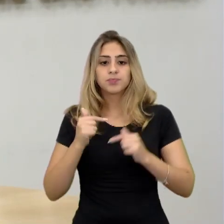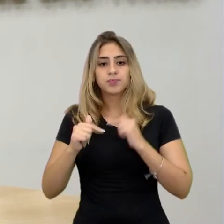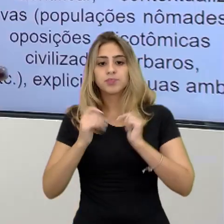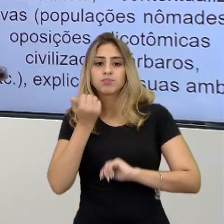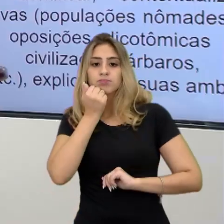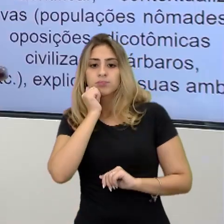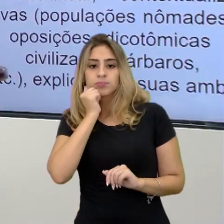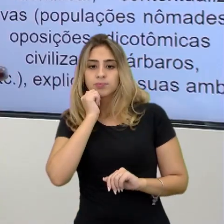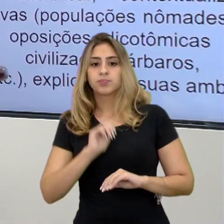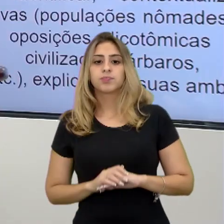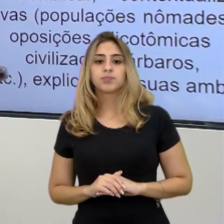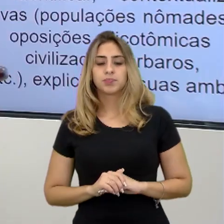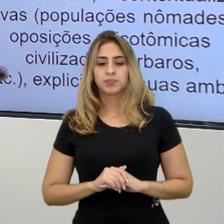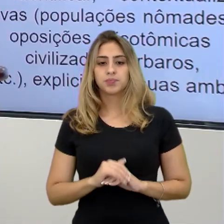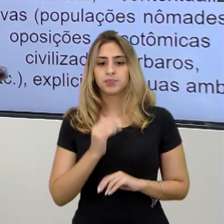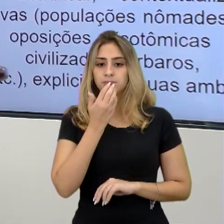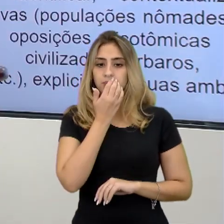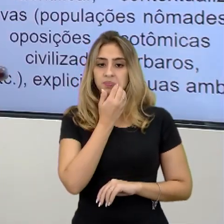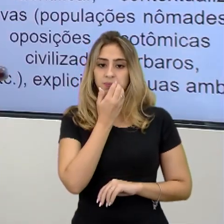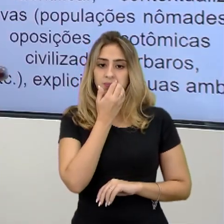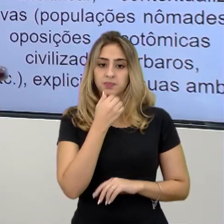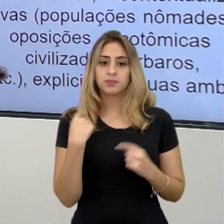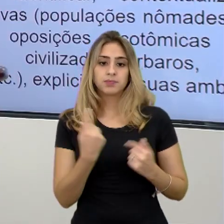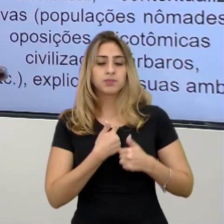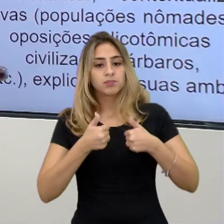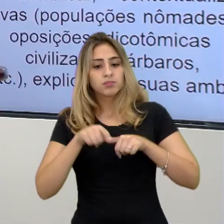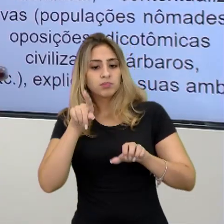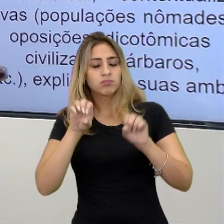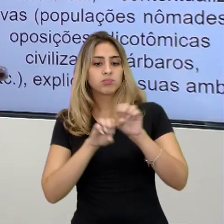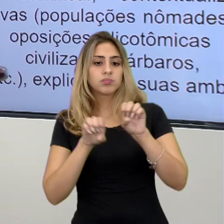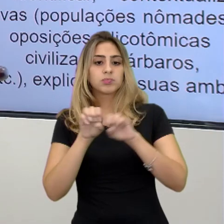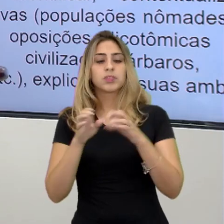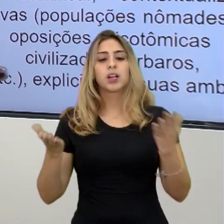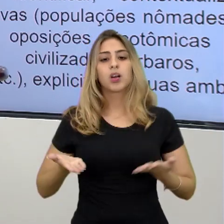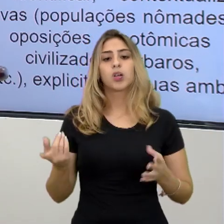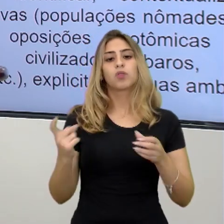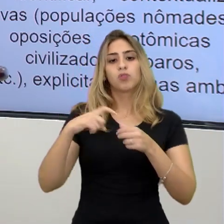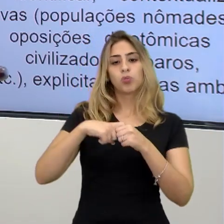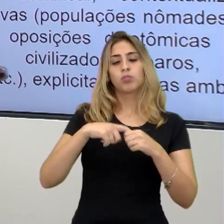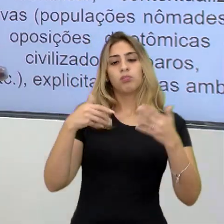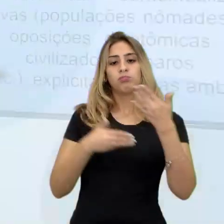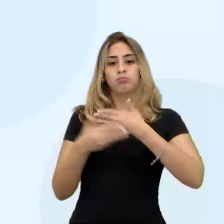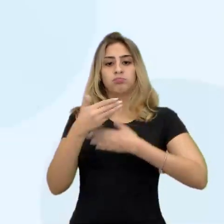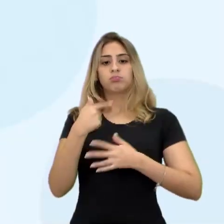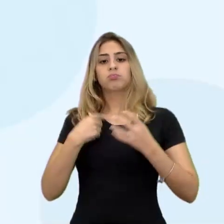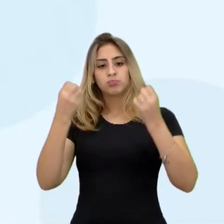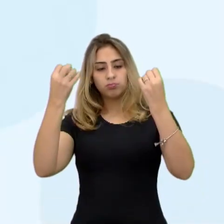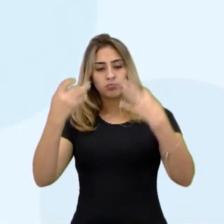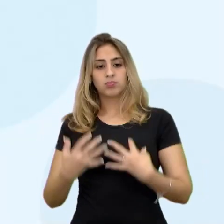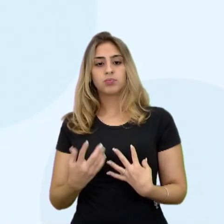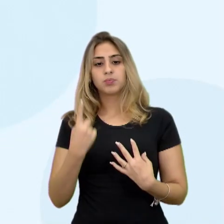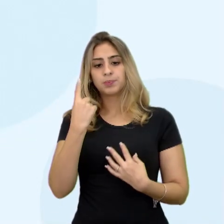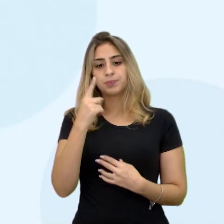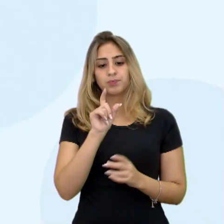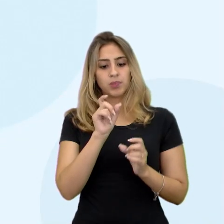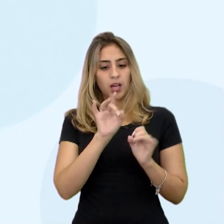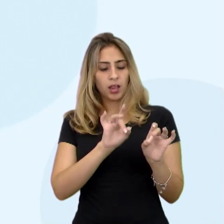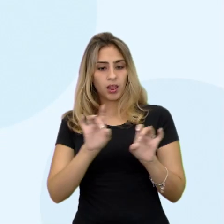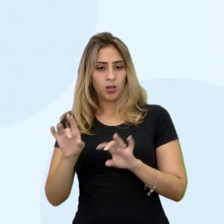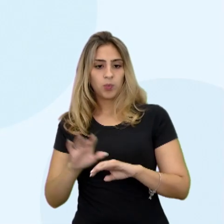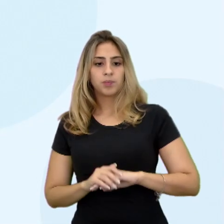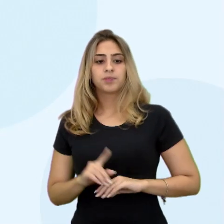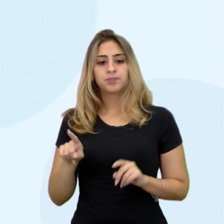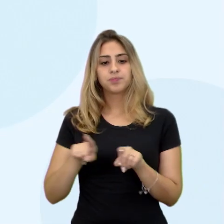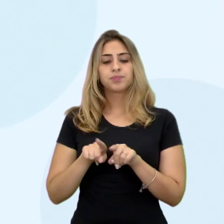ciência. Exatamente. Então, nós estamos neste eixo. Agora eu vou voltar na tela, então eu vou explicar uma a uma. Ó, primeiro,